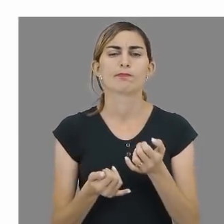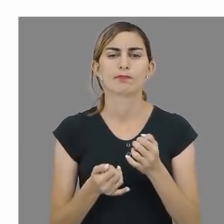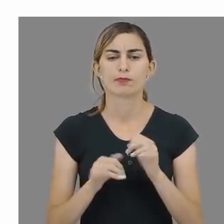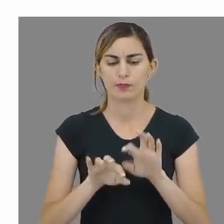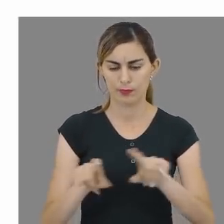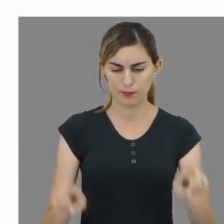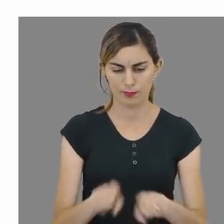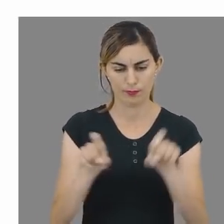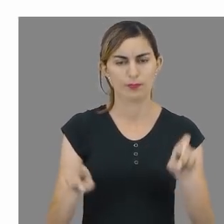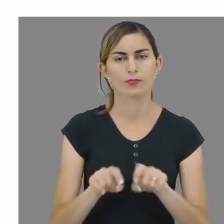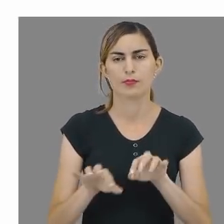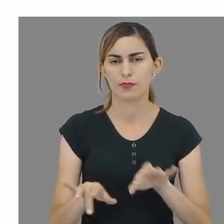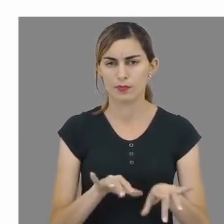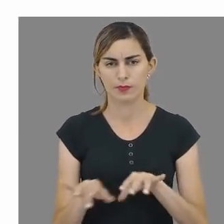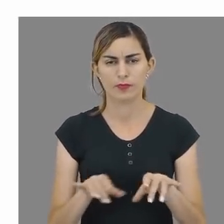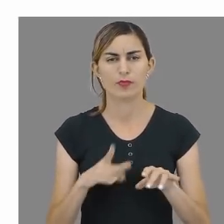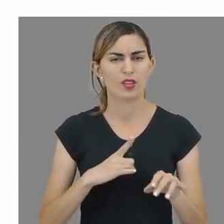computador.